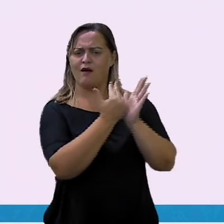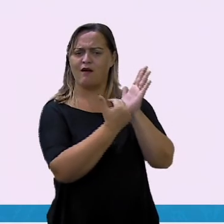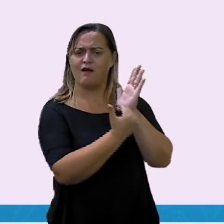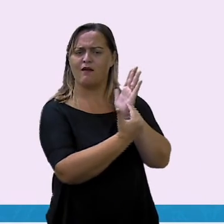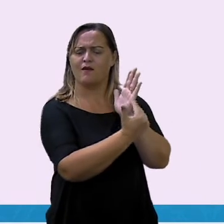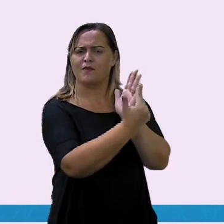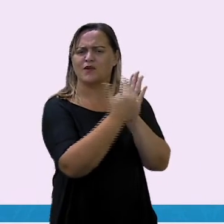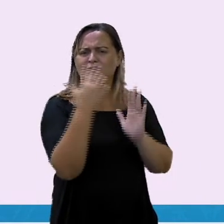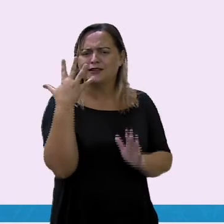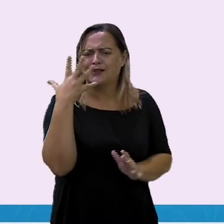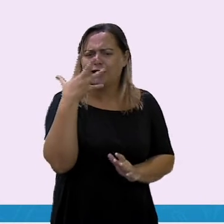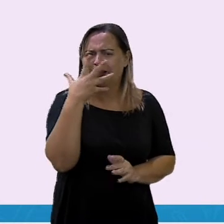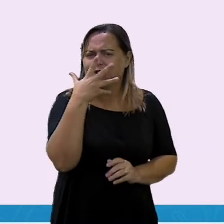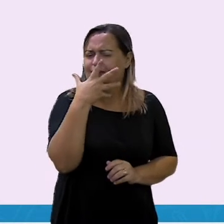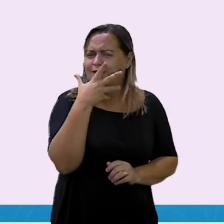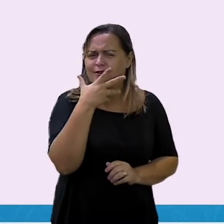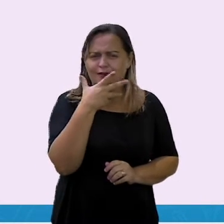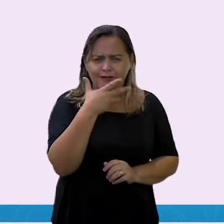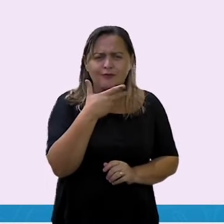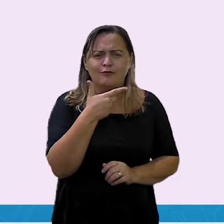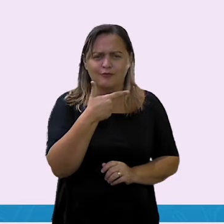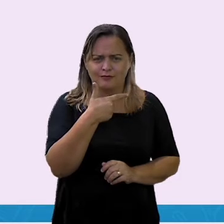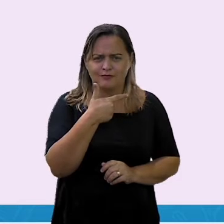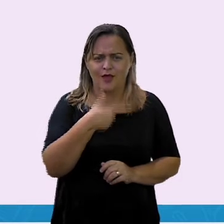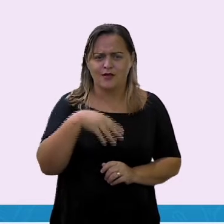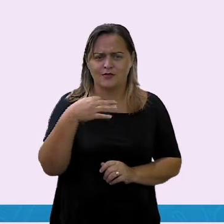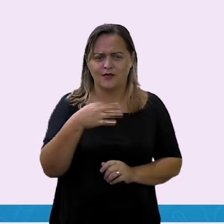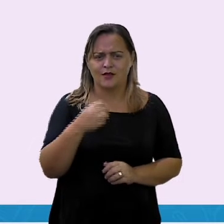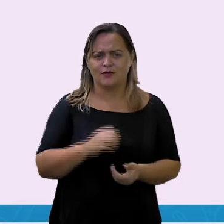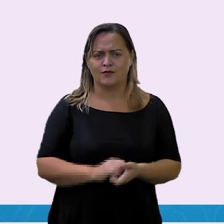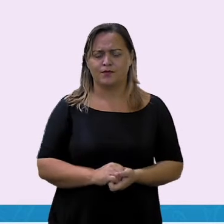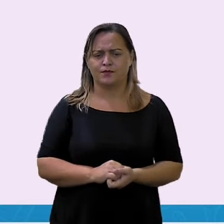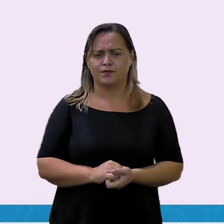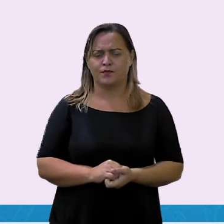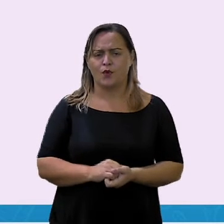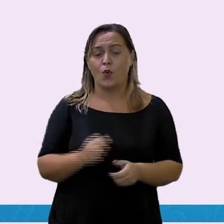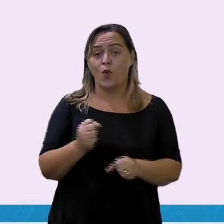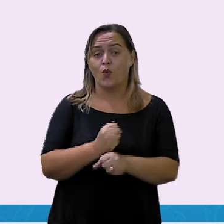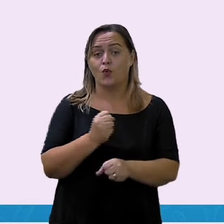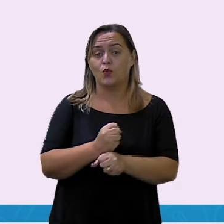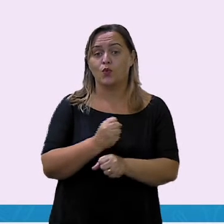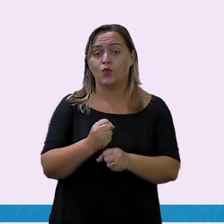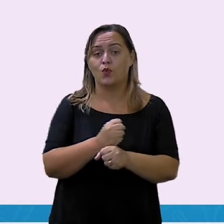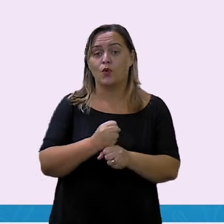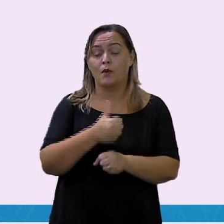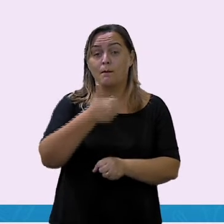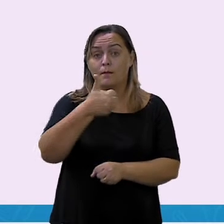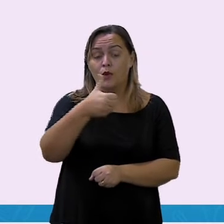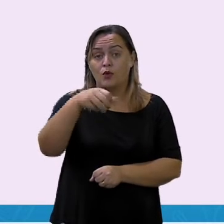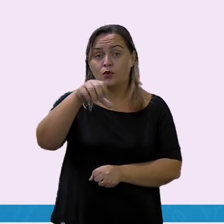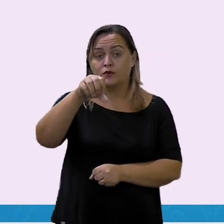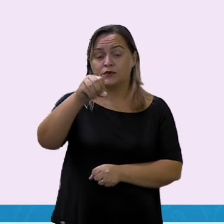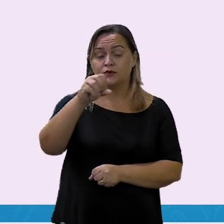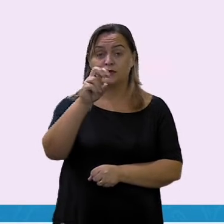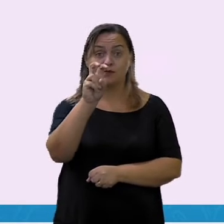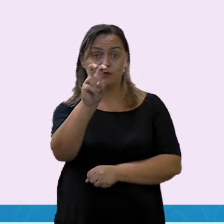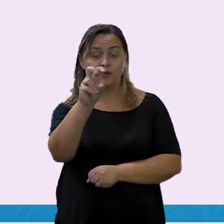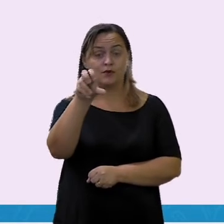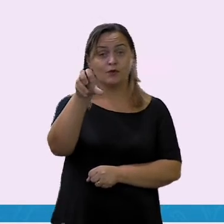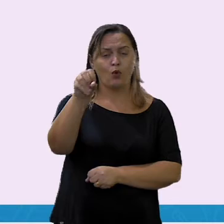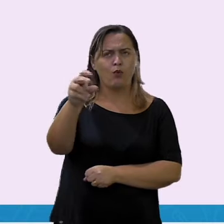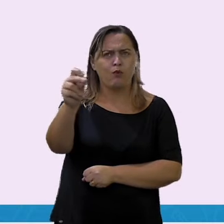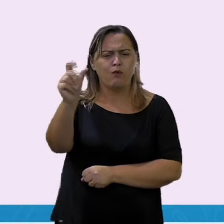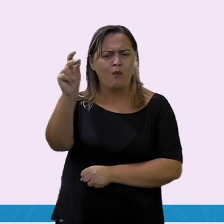Gente, olha que lindo, que detalhe. Olha quando ela foi construída, em 1959. Né? Nós estamos falando aí de muitos